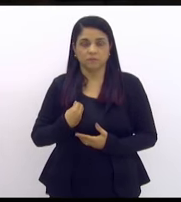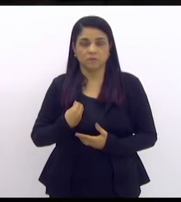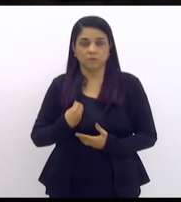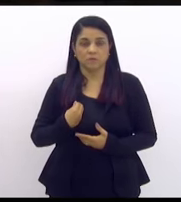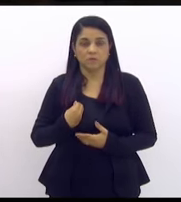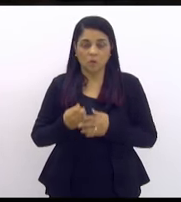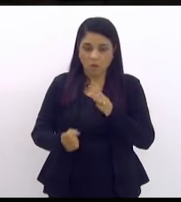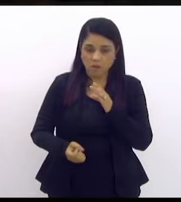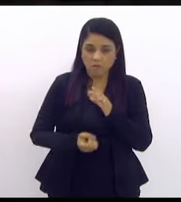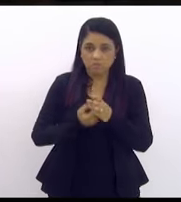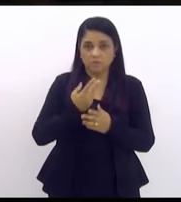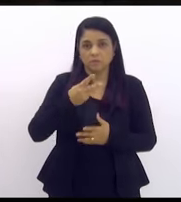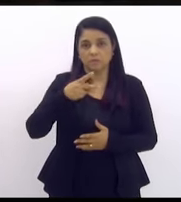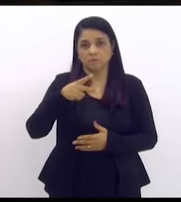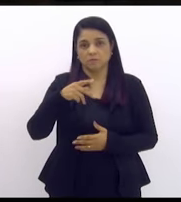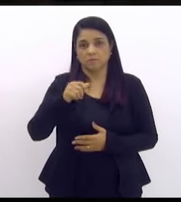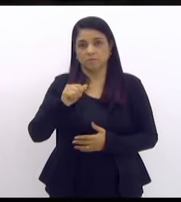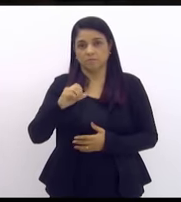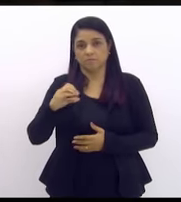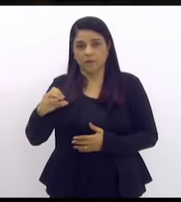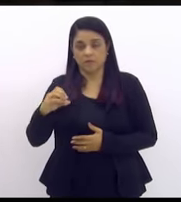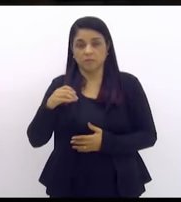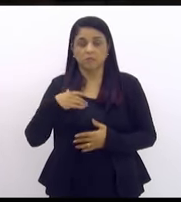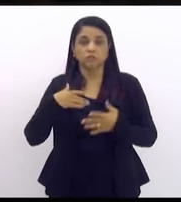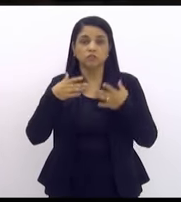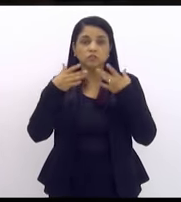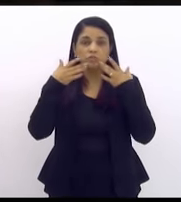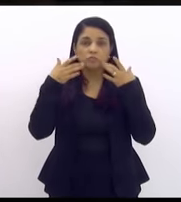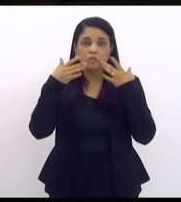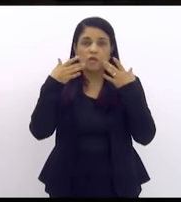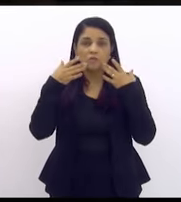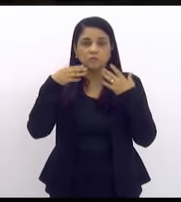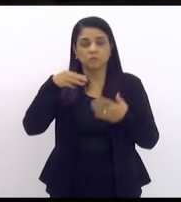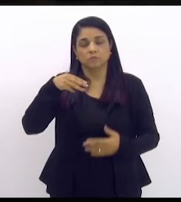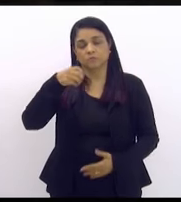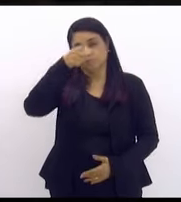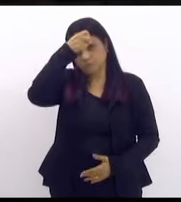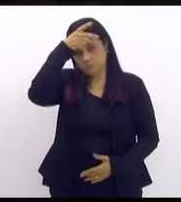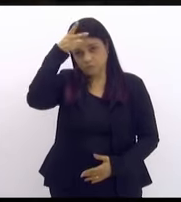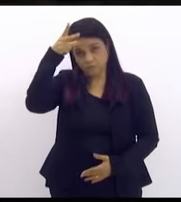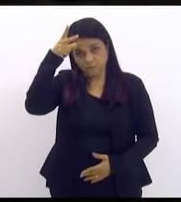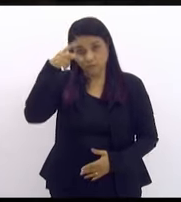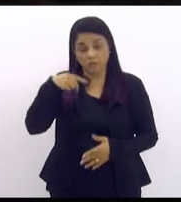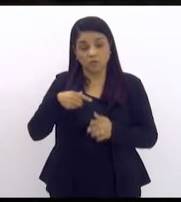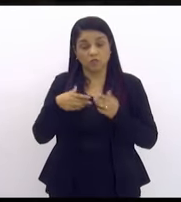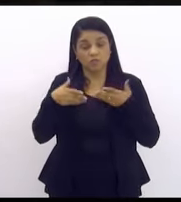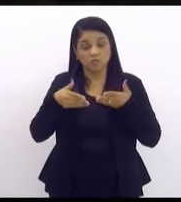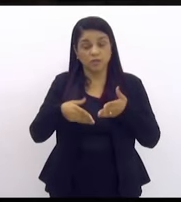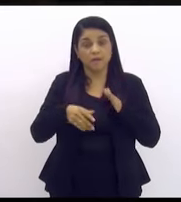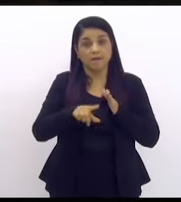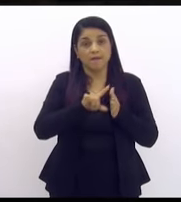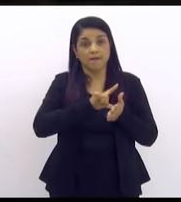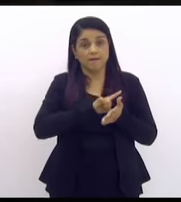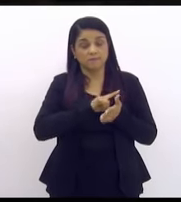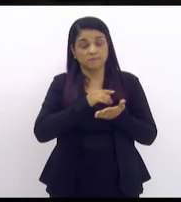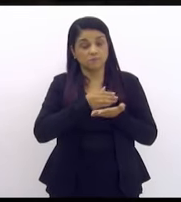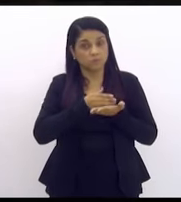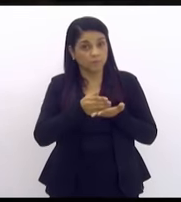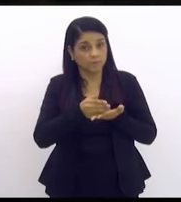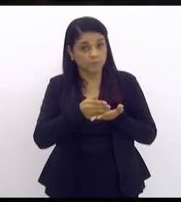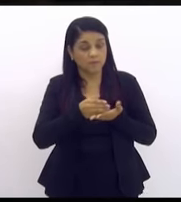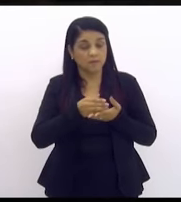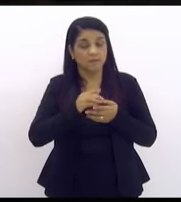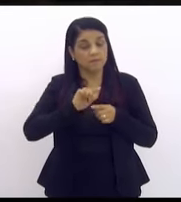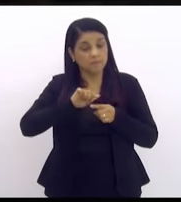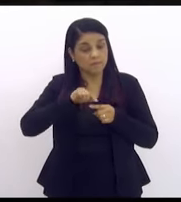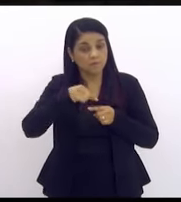PAC no Teatro Municipal. Cheguei antes de começar e saí depois. O